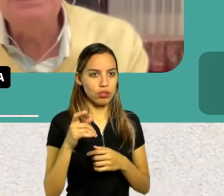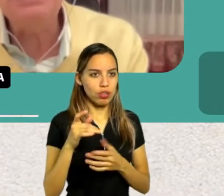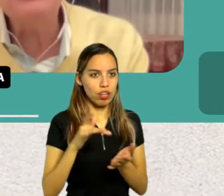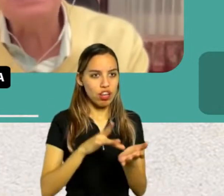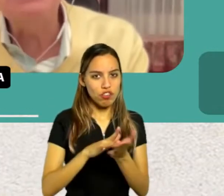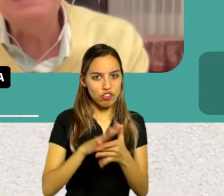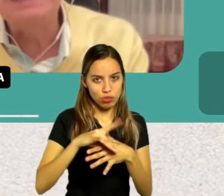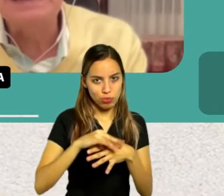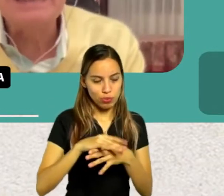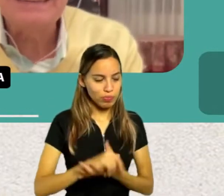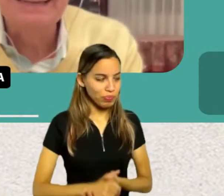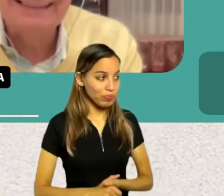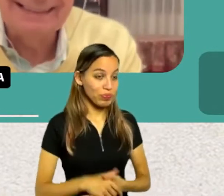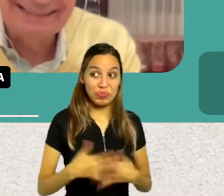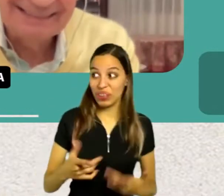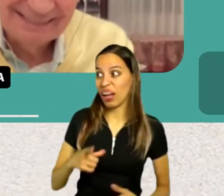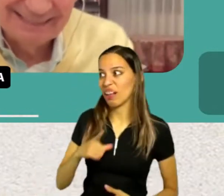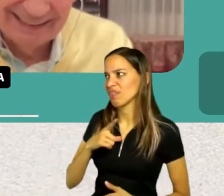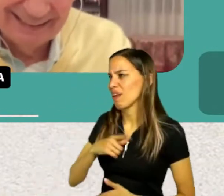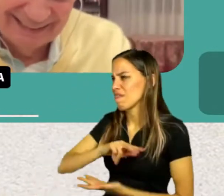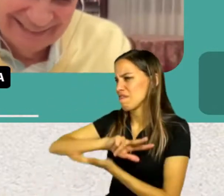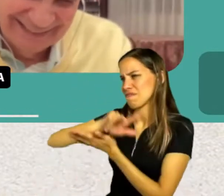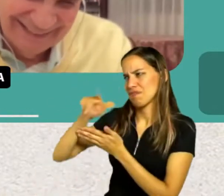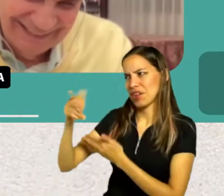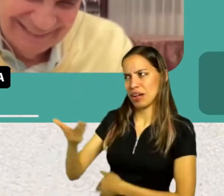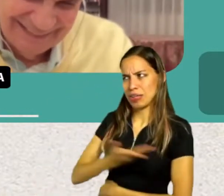amigos. Amigos e amigas.